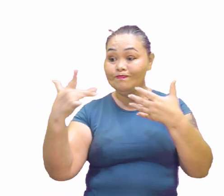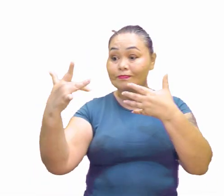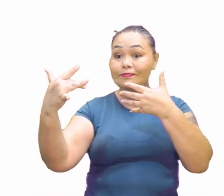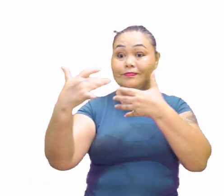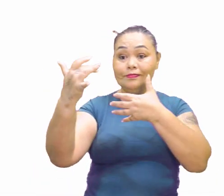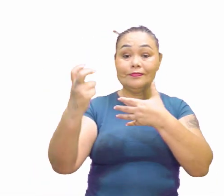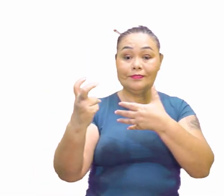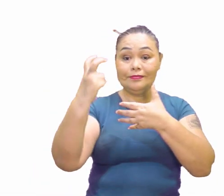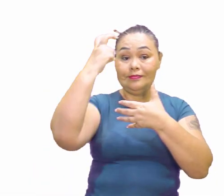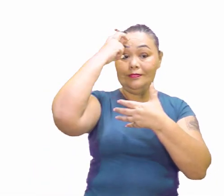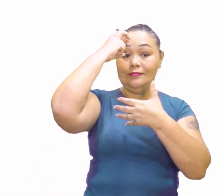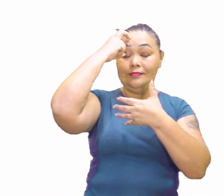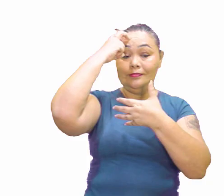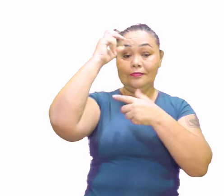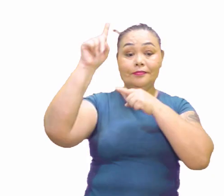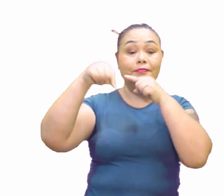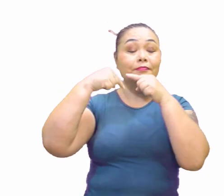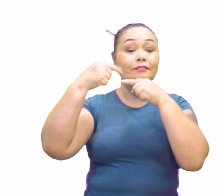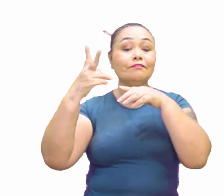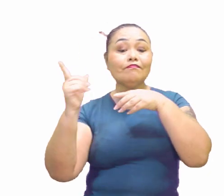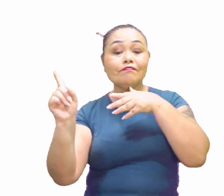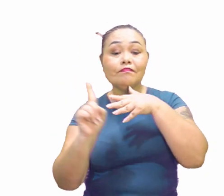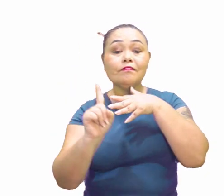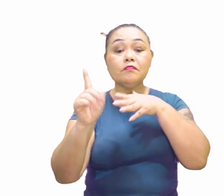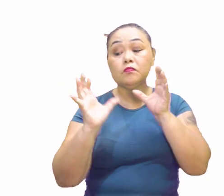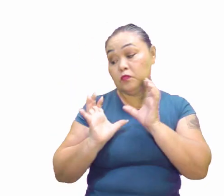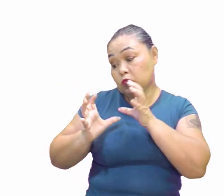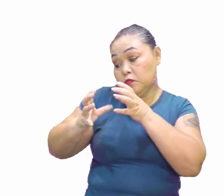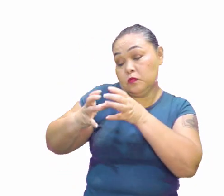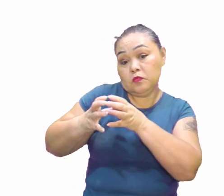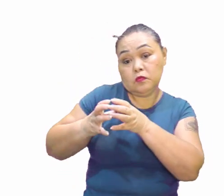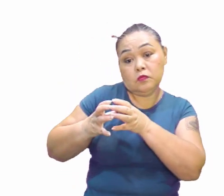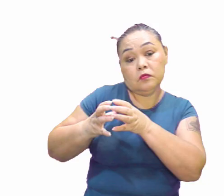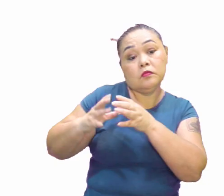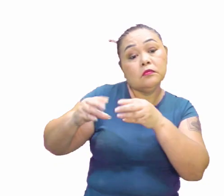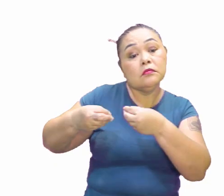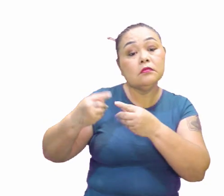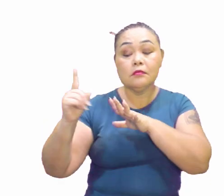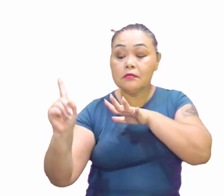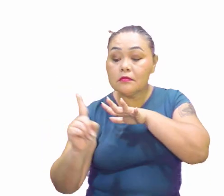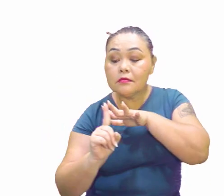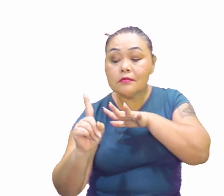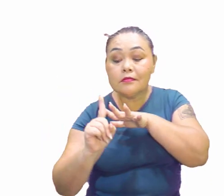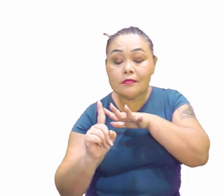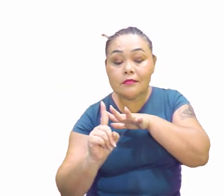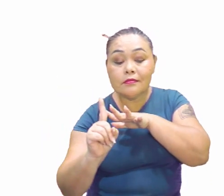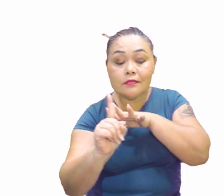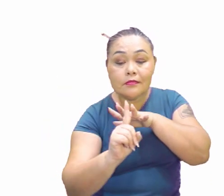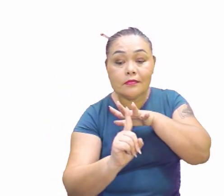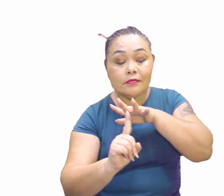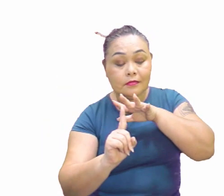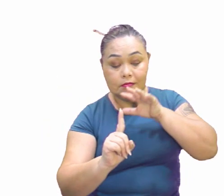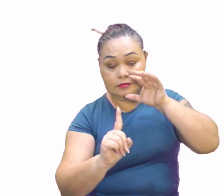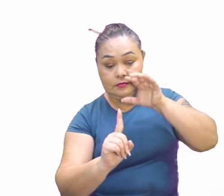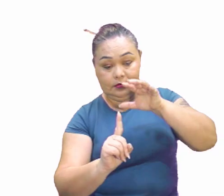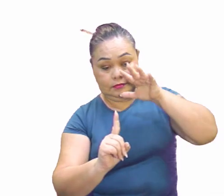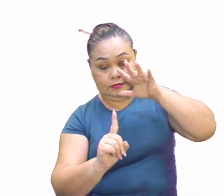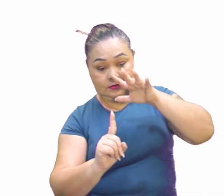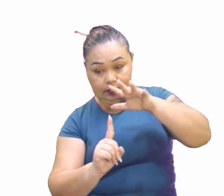pela cultura em função das interferências coletivas a que os indivíduos